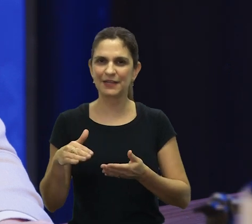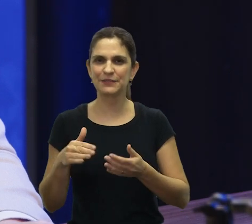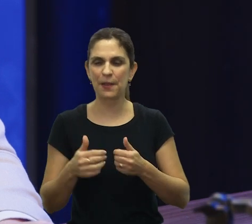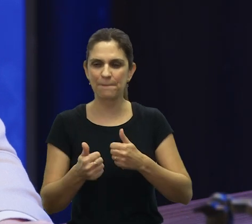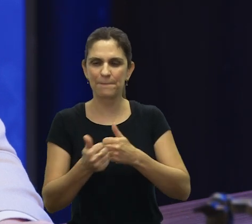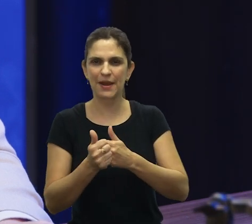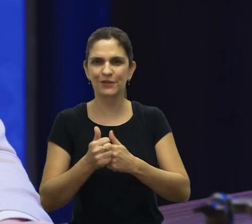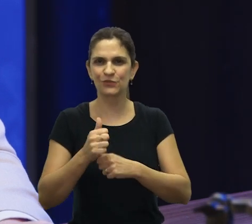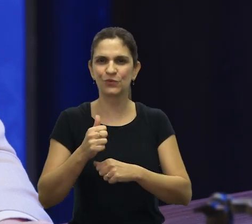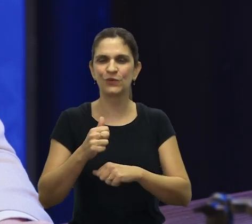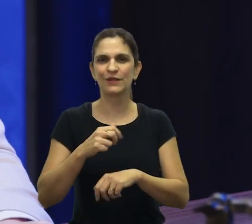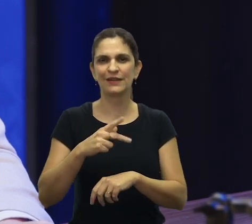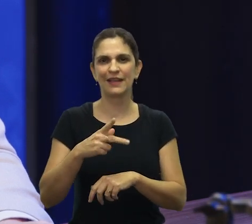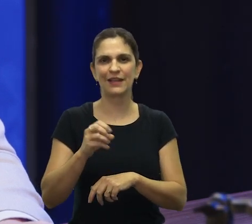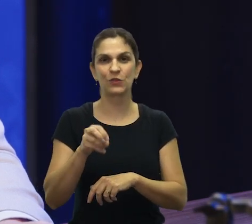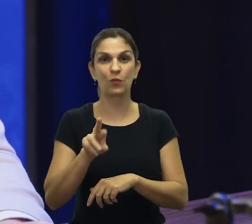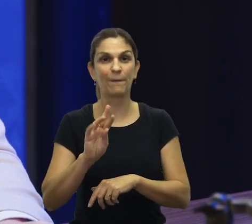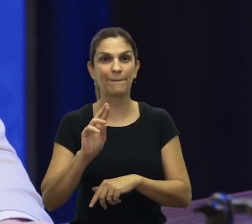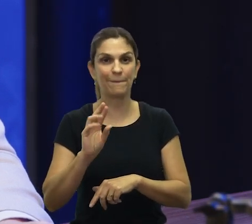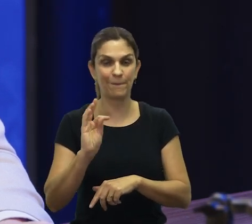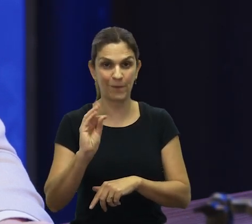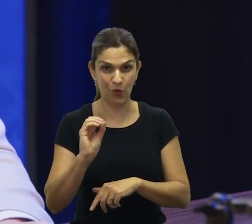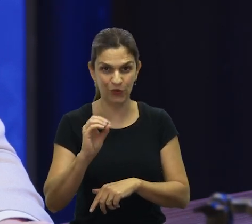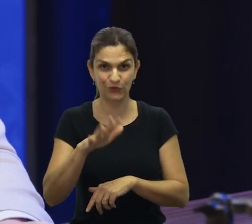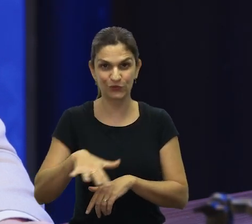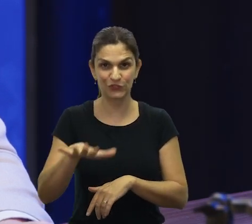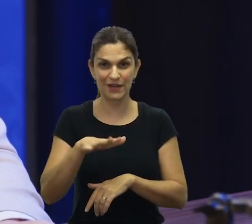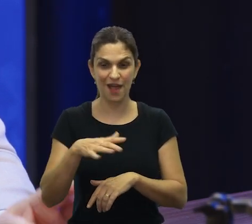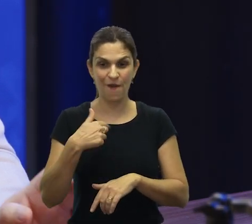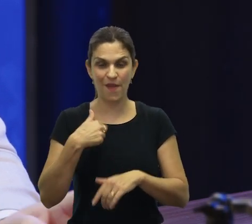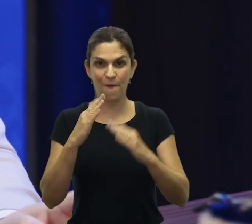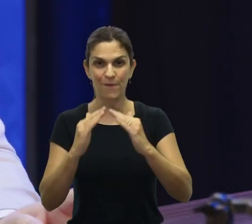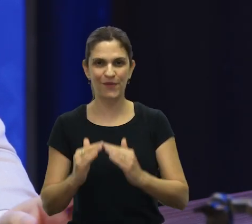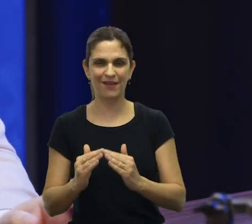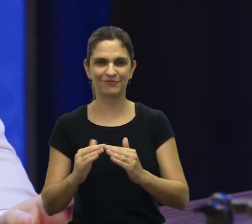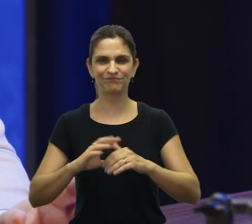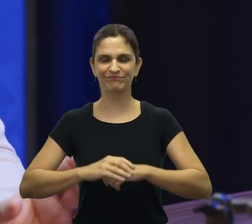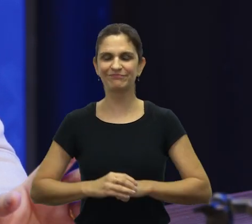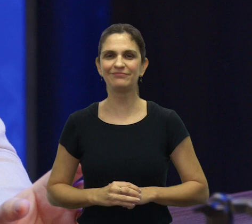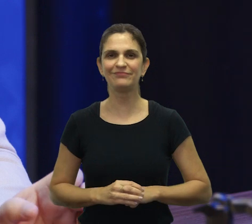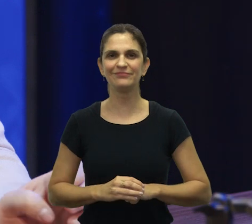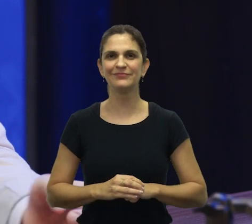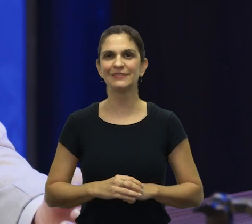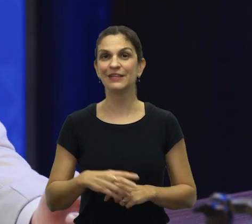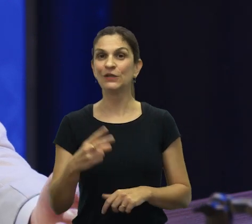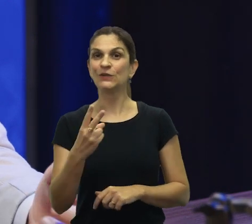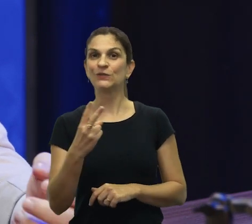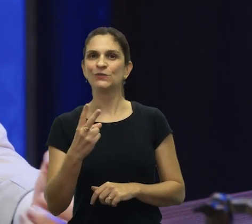Rondon, perto do Porto Geral. E ali tinham duas